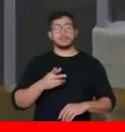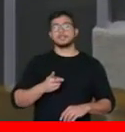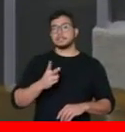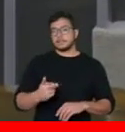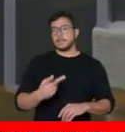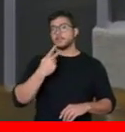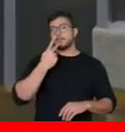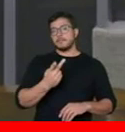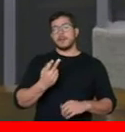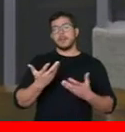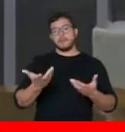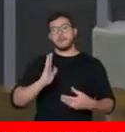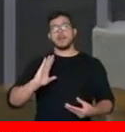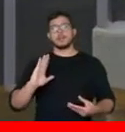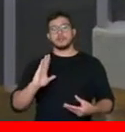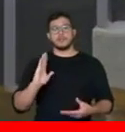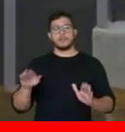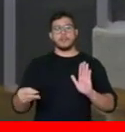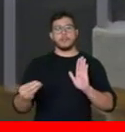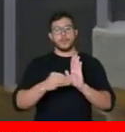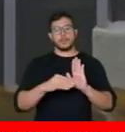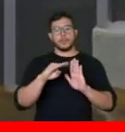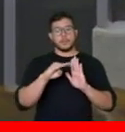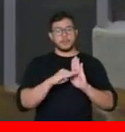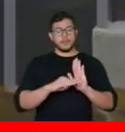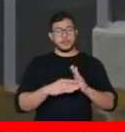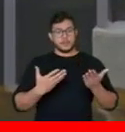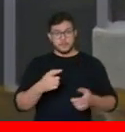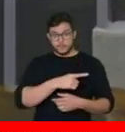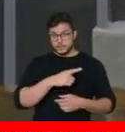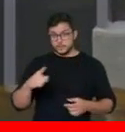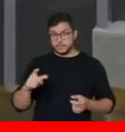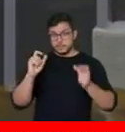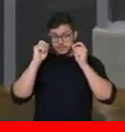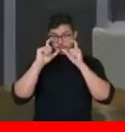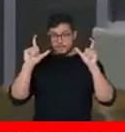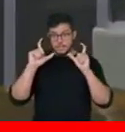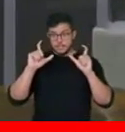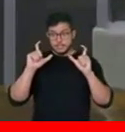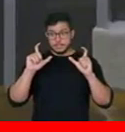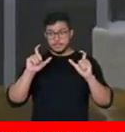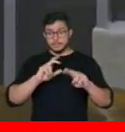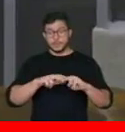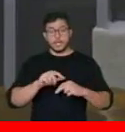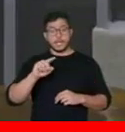deforma administrativa para ser votada. Pessoal, olho vivo, essa CPI é cortina de